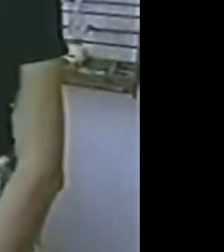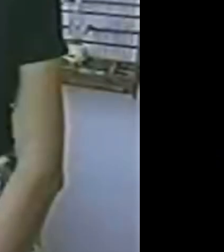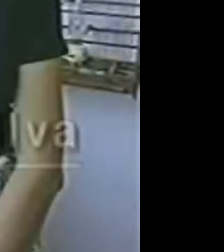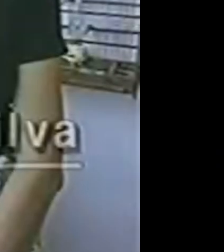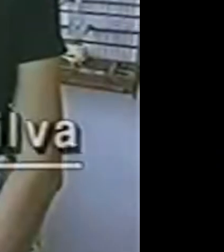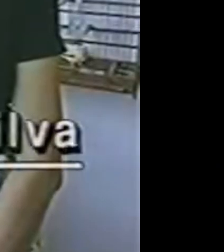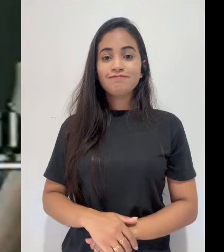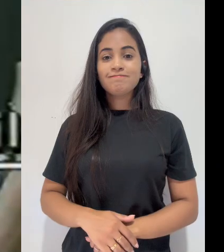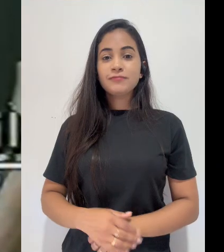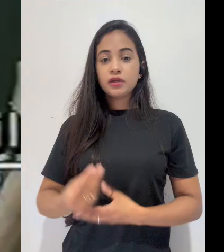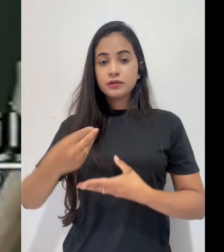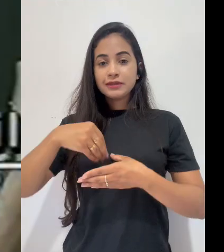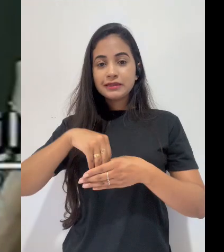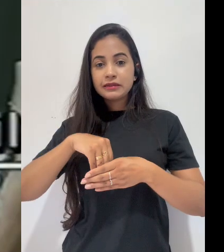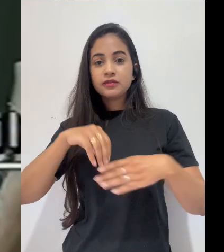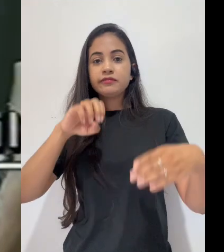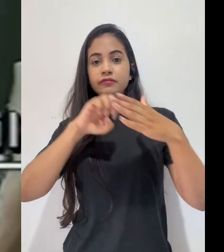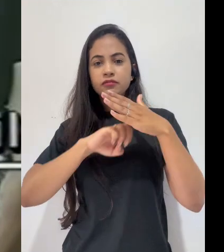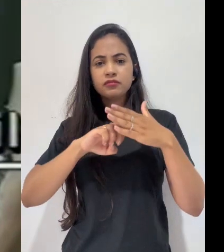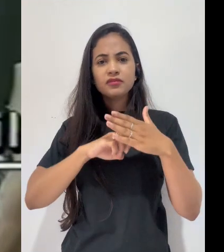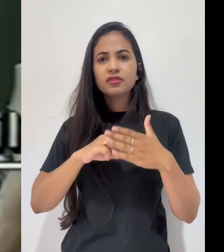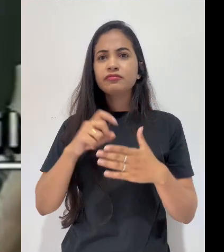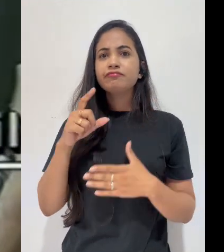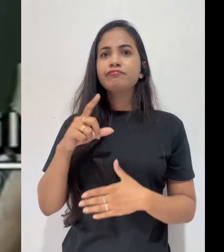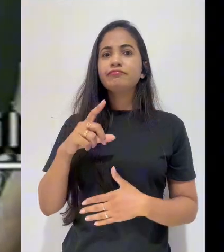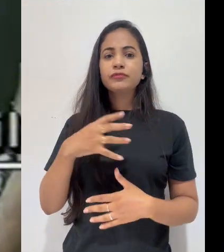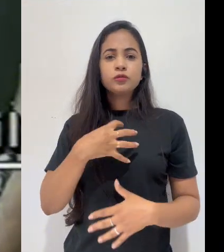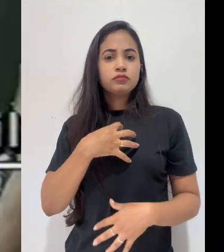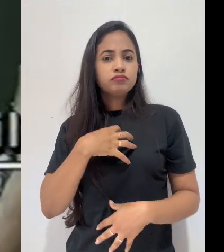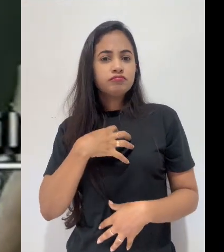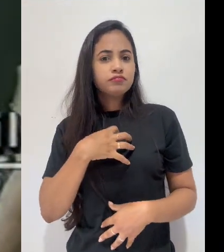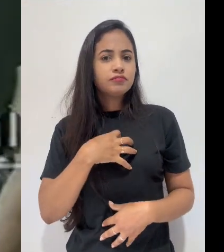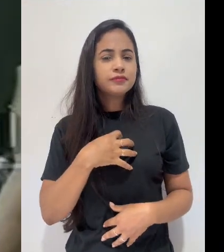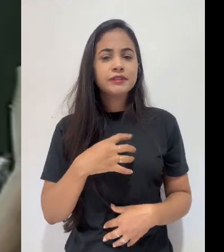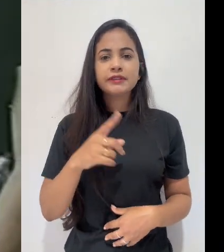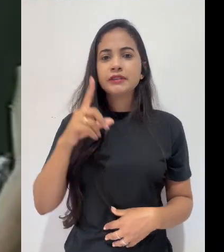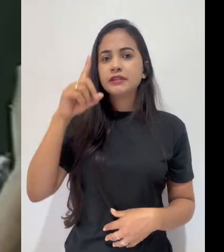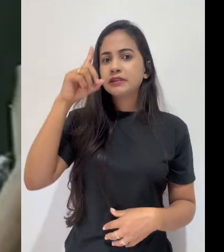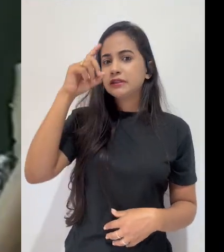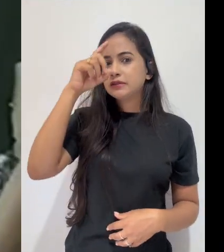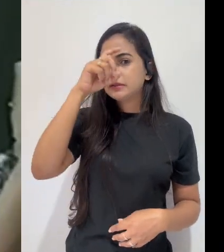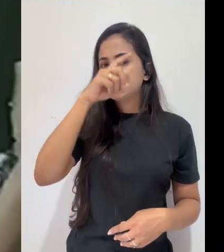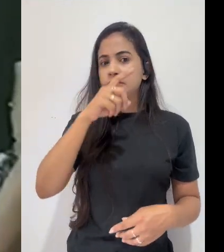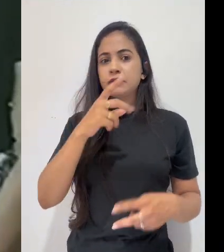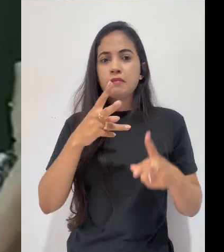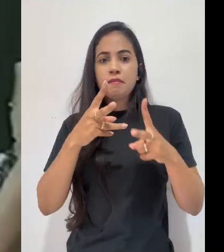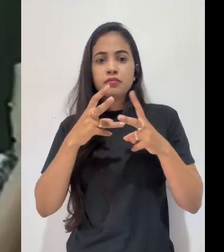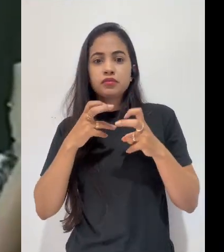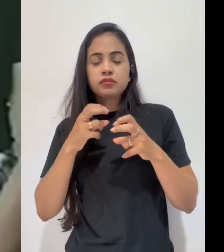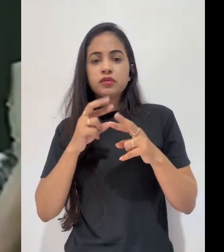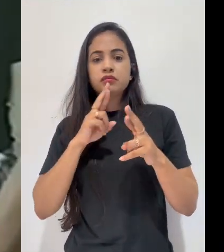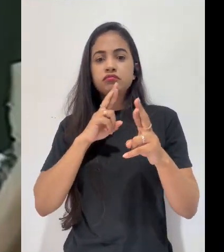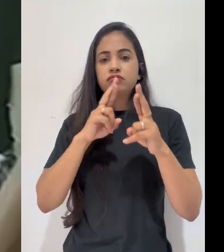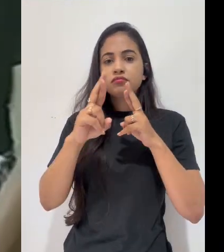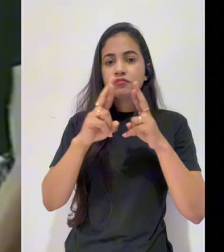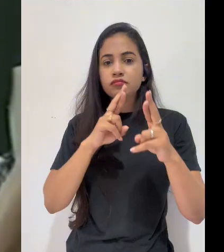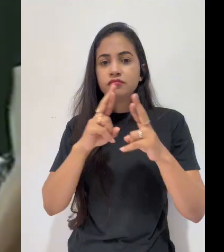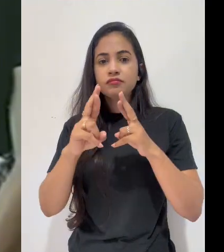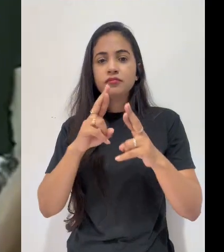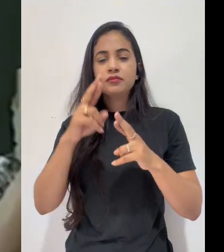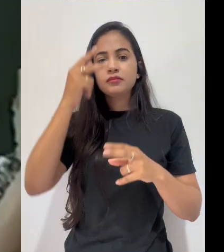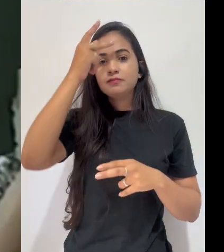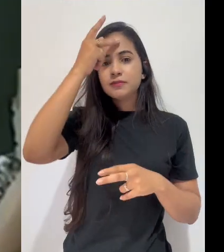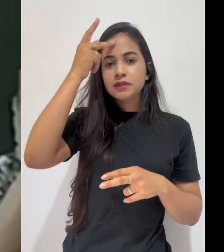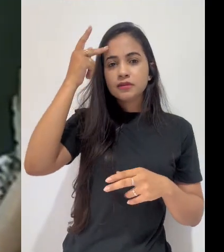O clima era bastante difícil, porque nós vimos as relações de trabalho, as relações humanas